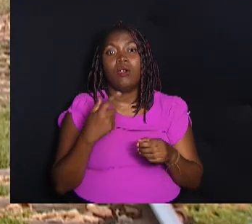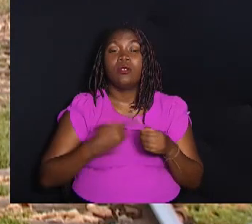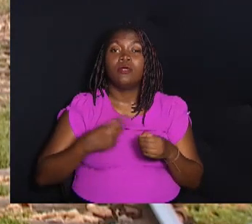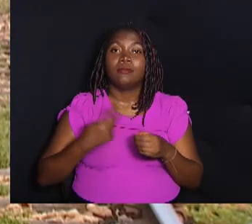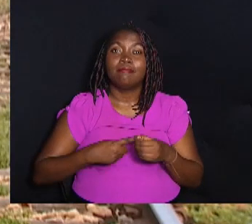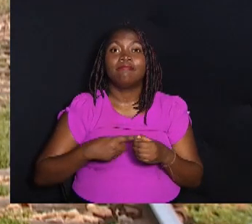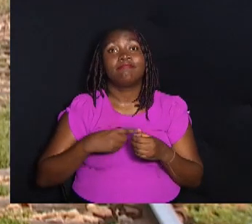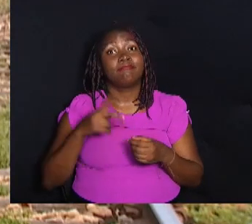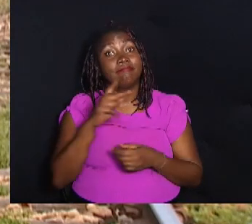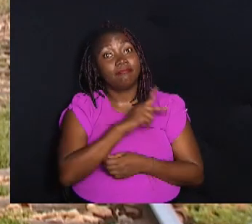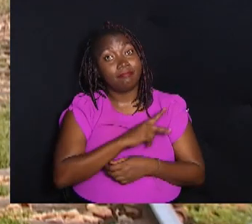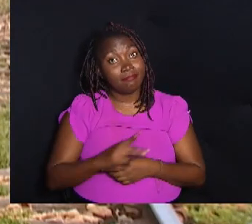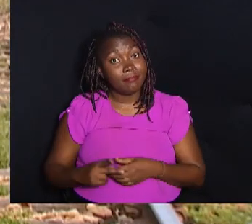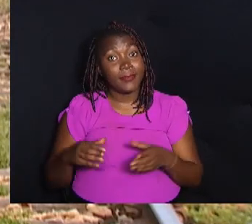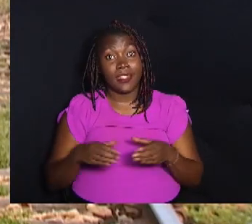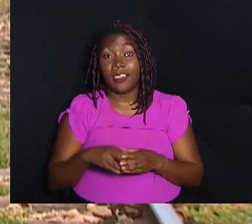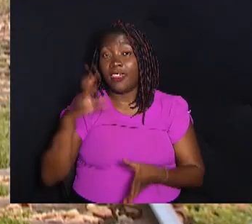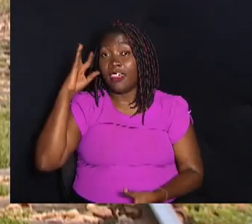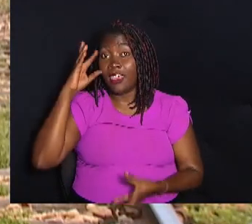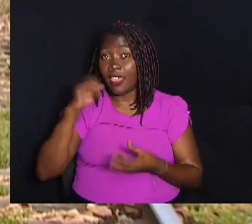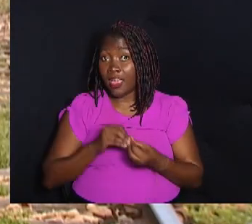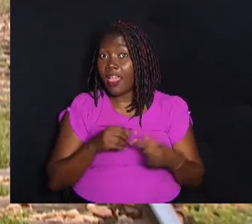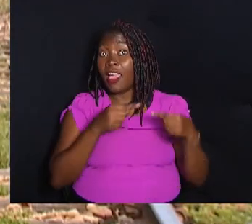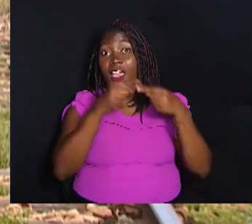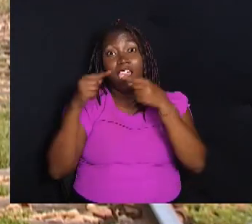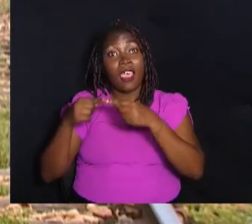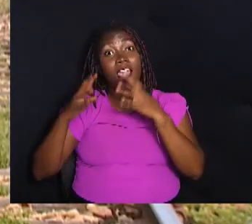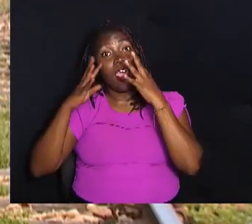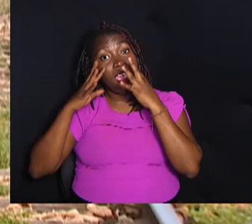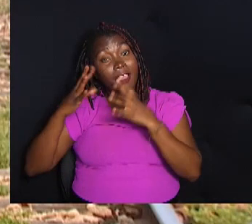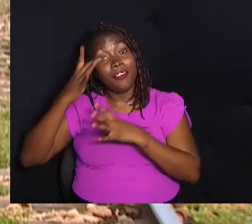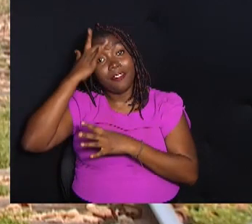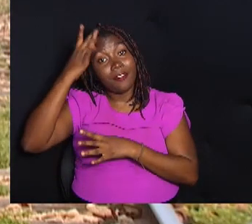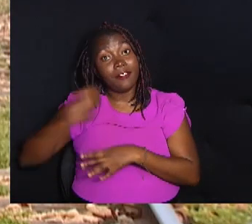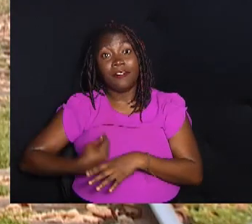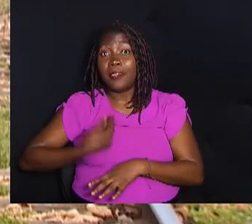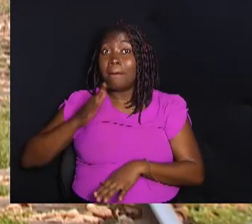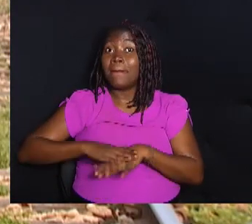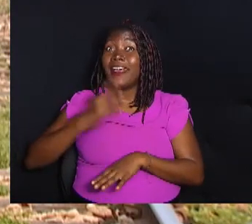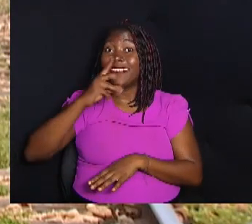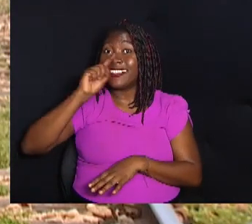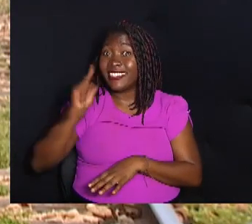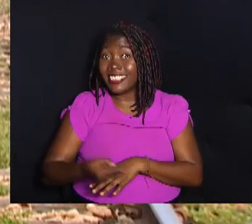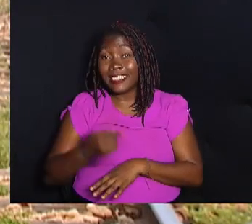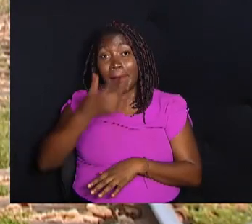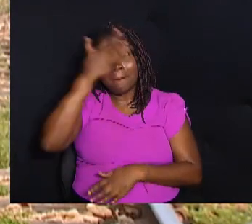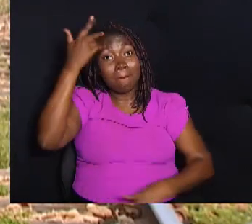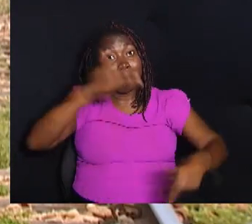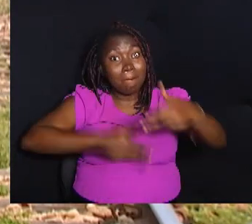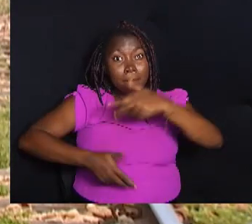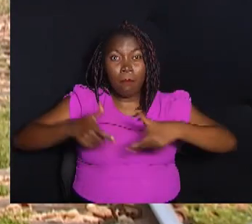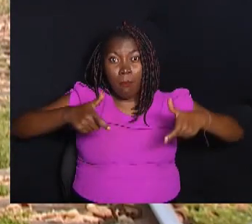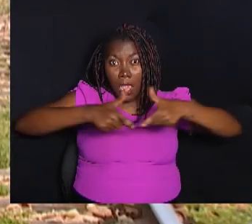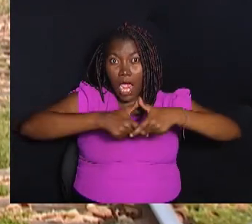entende que a linha que ligará São Paulo até Campinas atenderá e facilitará a vida de mais de 3 milhões de pessoas da macrorregião que fazem